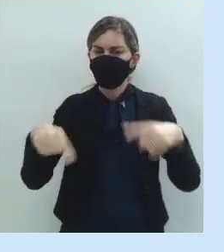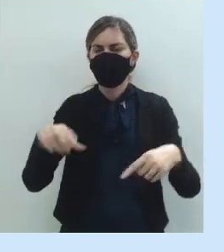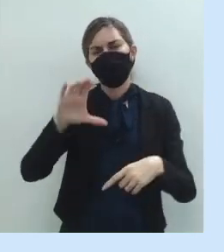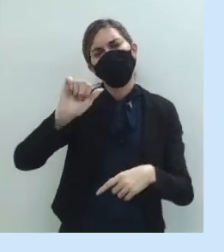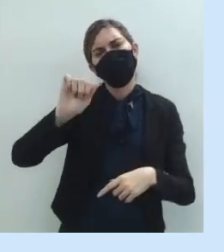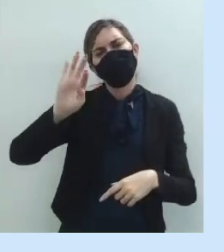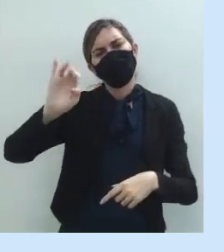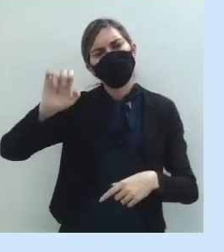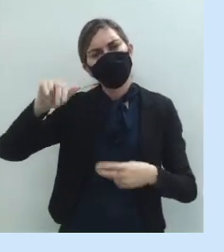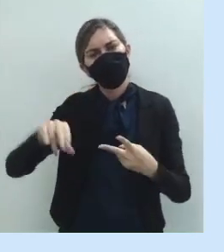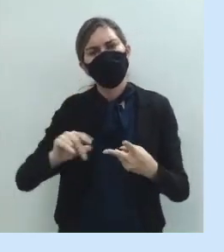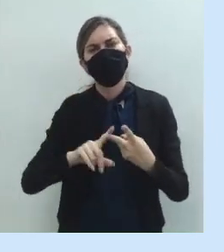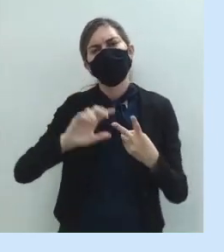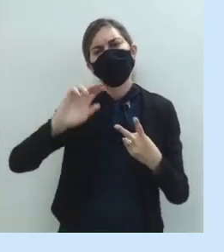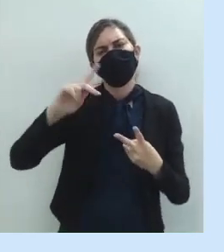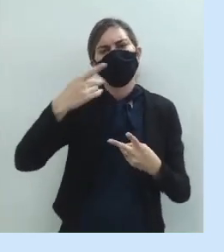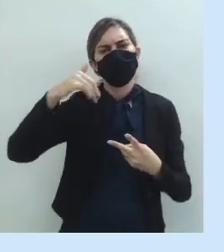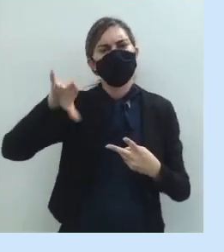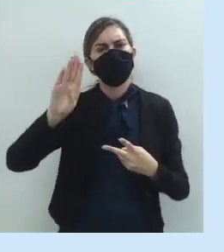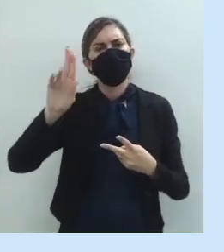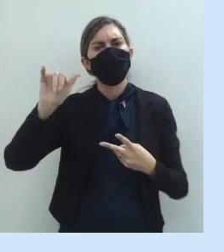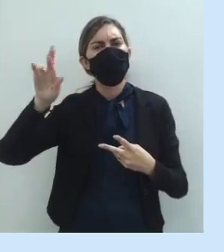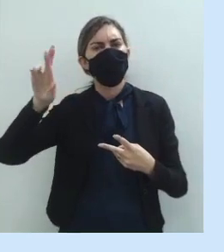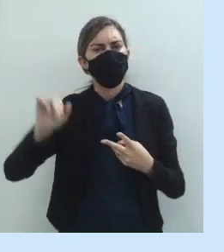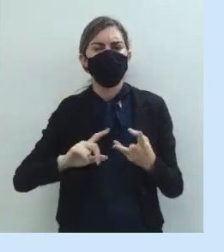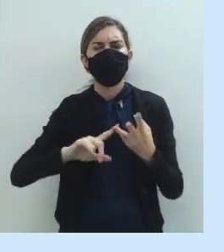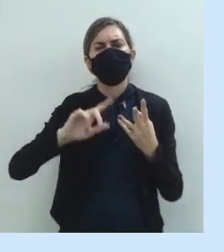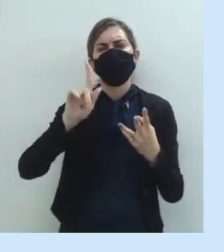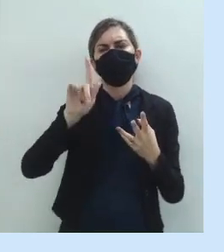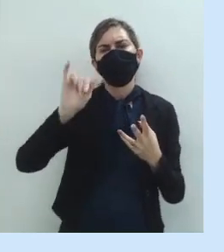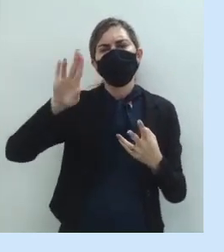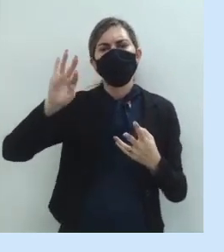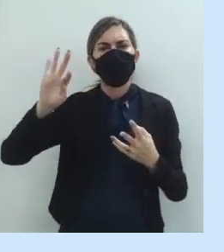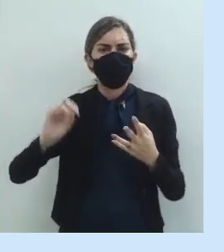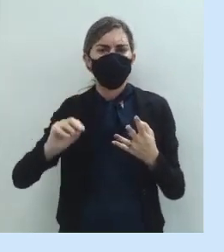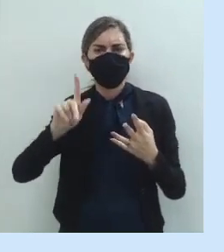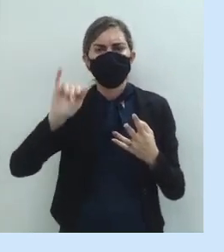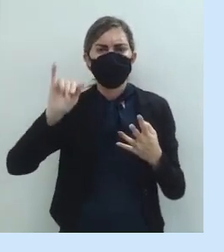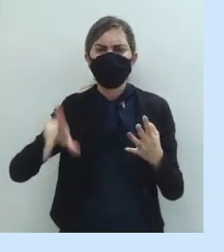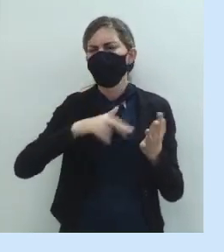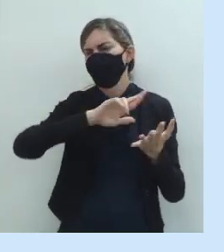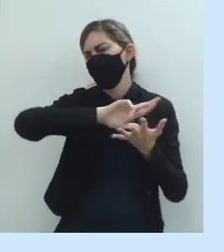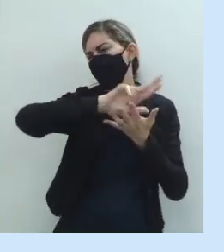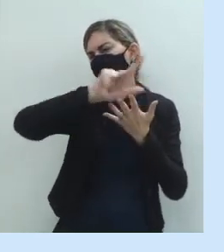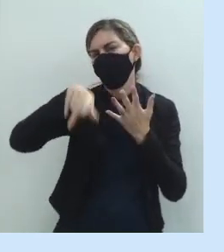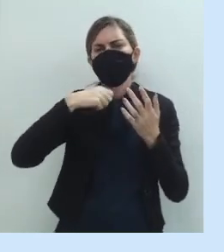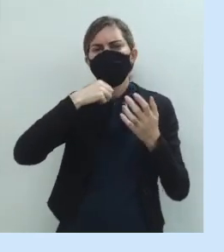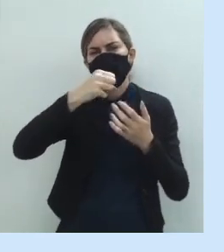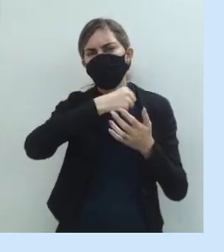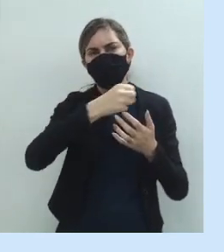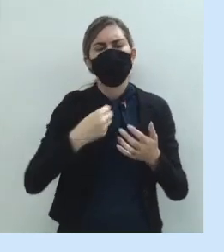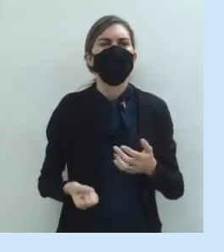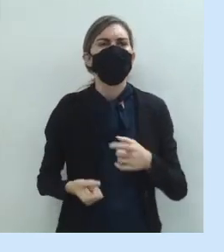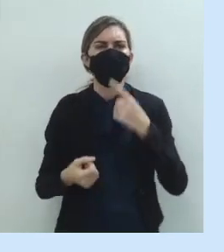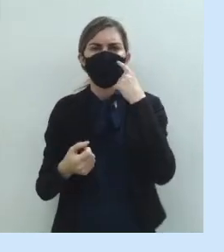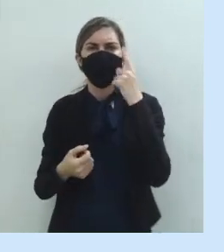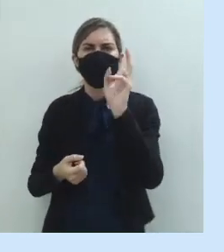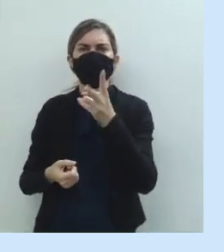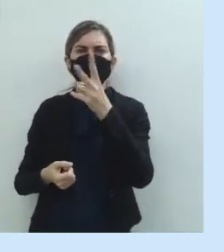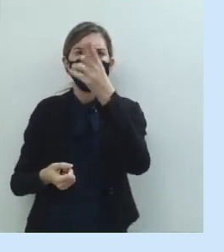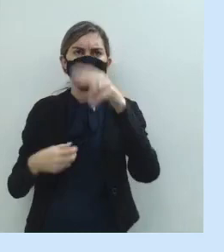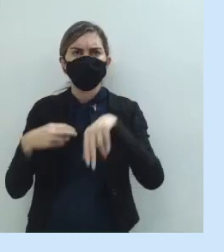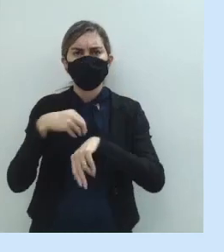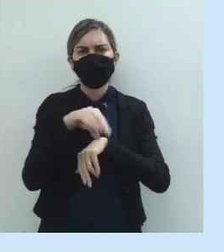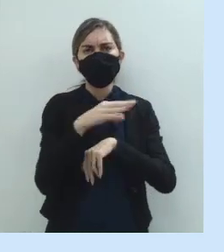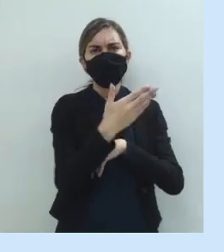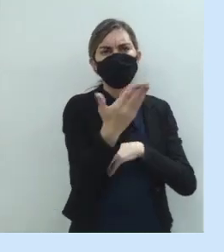Caetano Veloso, Chico Buarque, Gilberto Gil, entre tantos outros. Então, a gente continua aqui. Eu trouxe